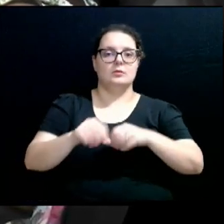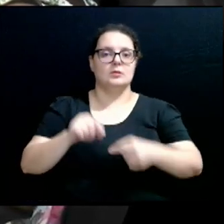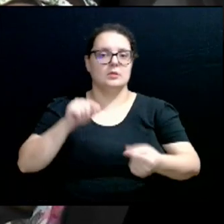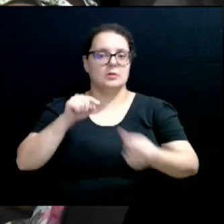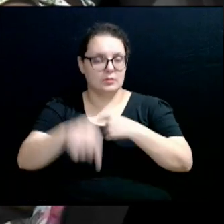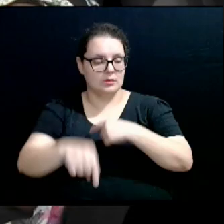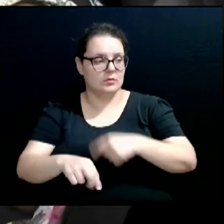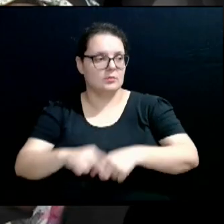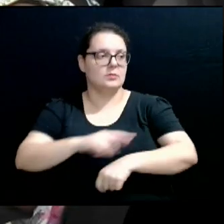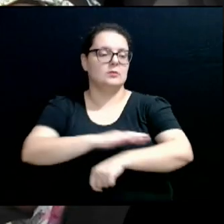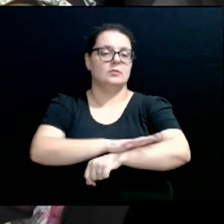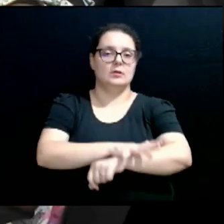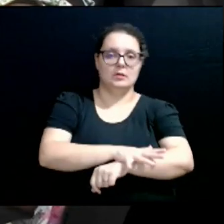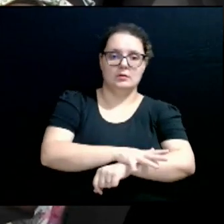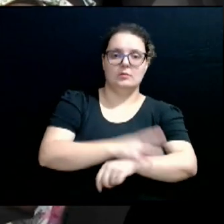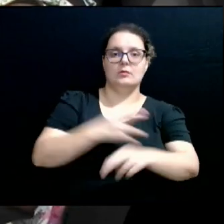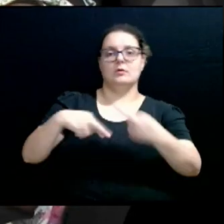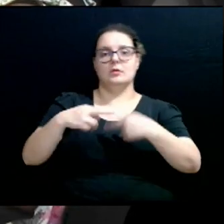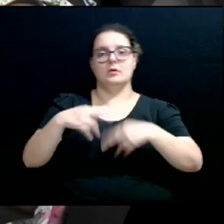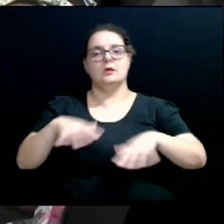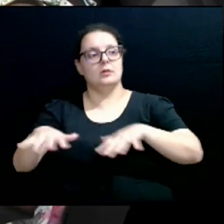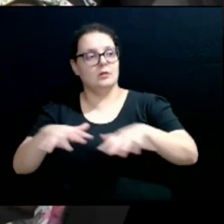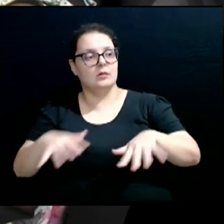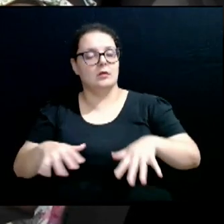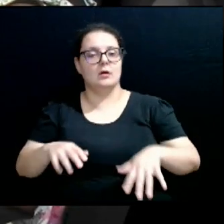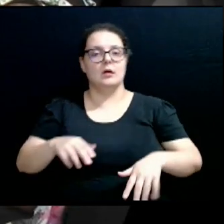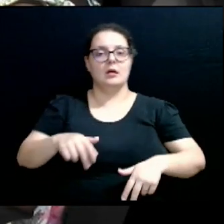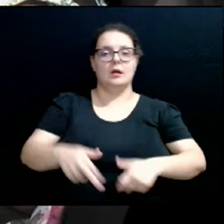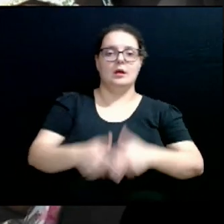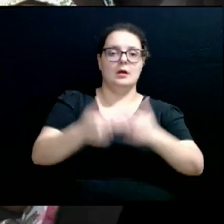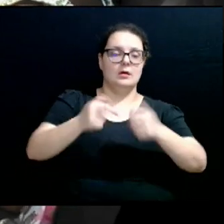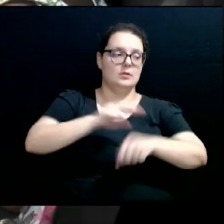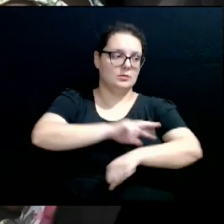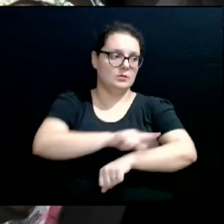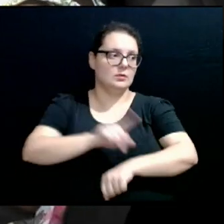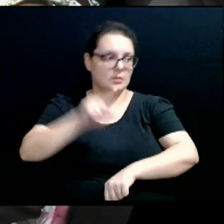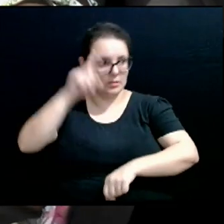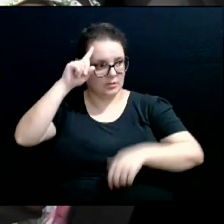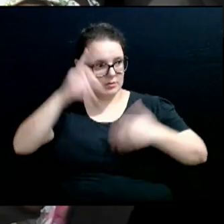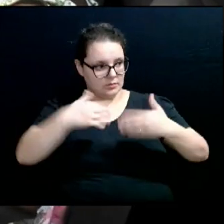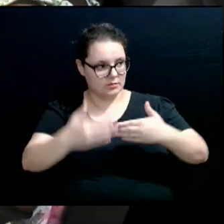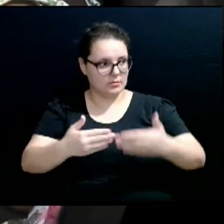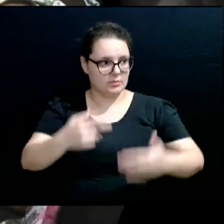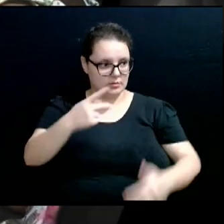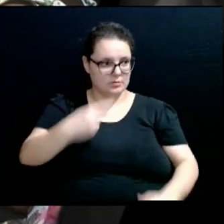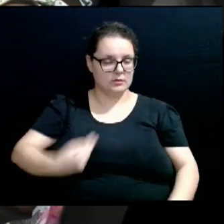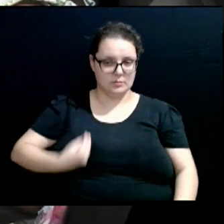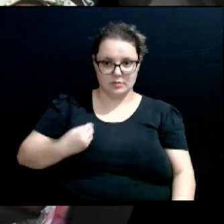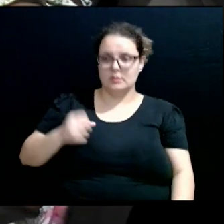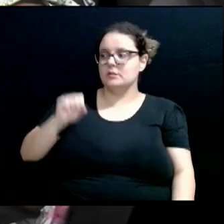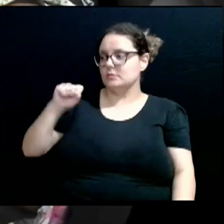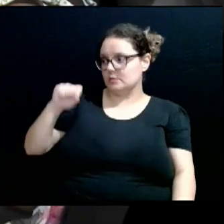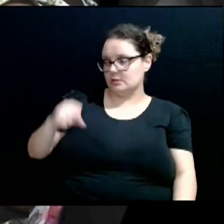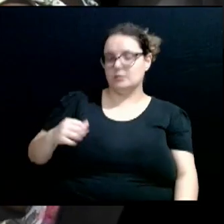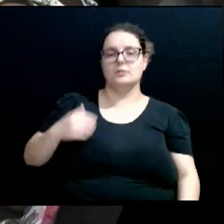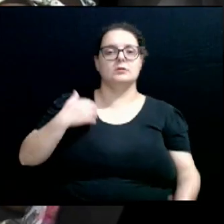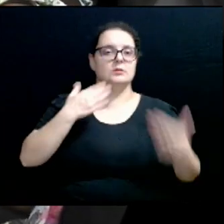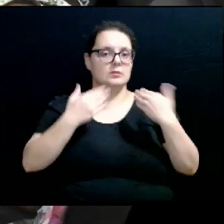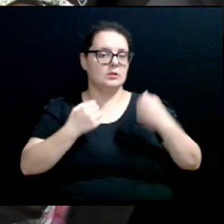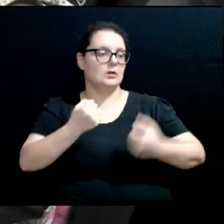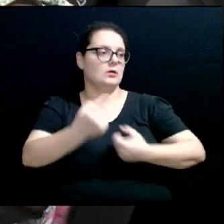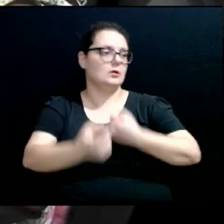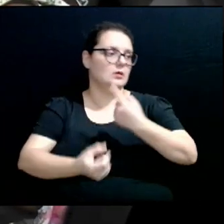a esse movimento étnico-racial, isso é muito presente na sua trajetória, não é, Valéria? Sim. A gente conversou, você me mandou algumas informações,